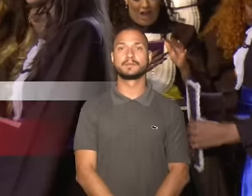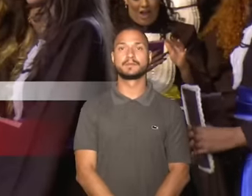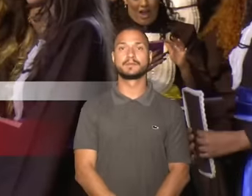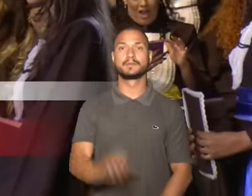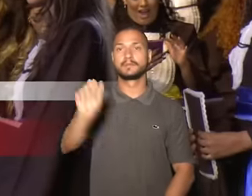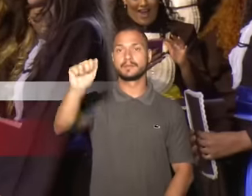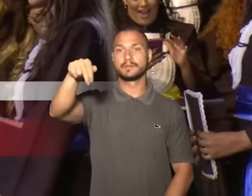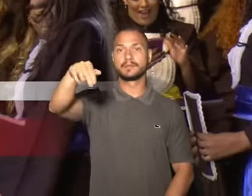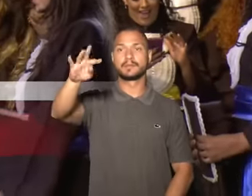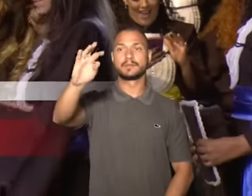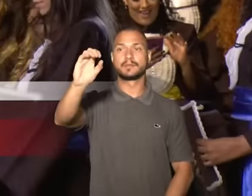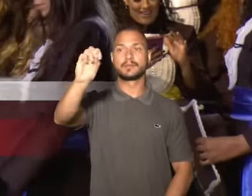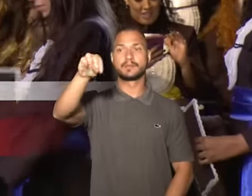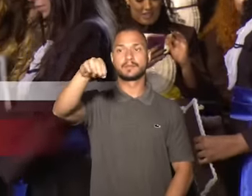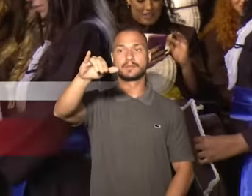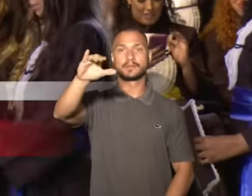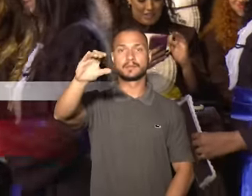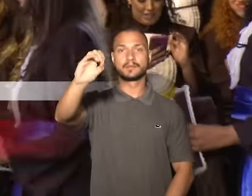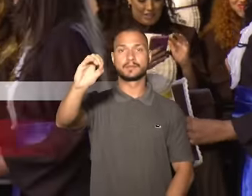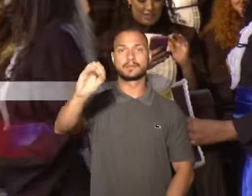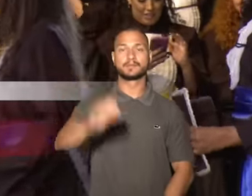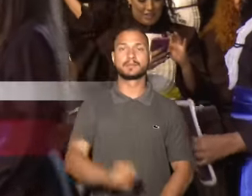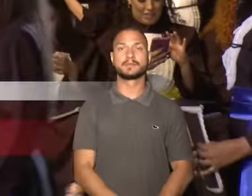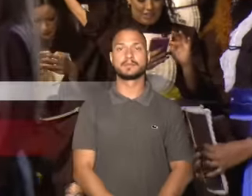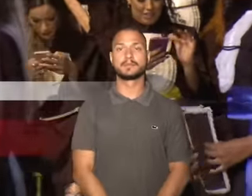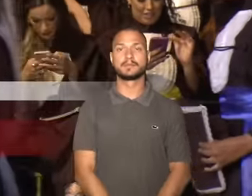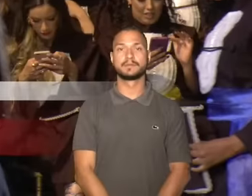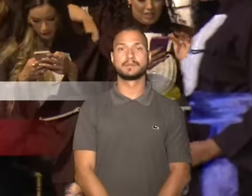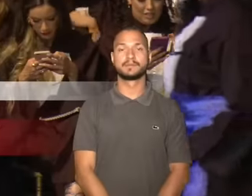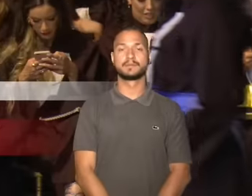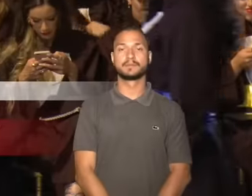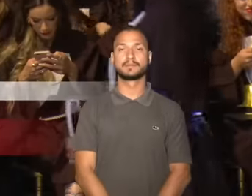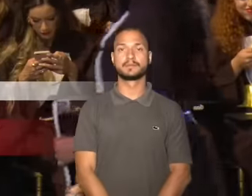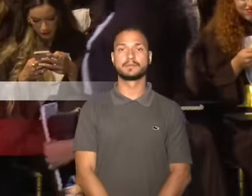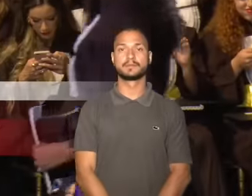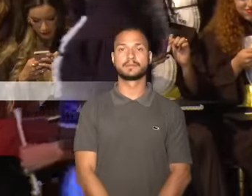Antônio Andrade Leão de Oliveira.